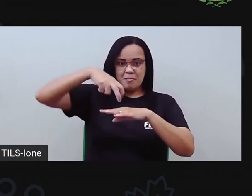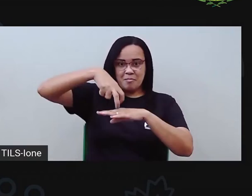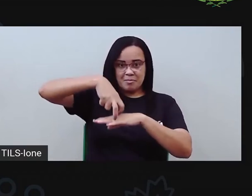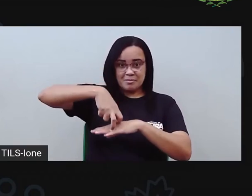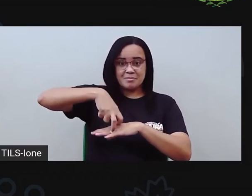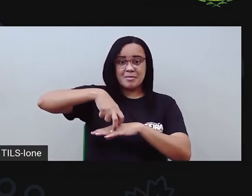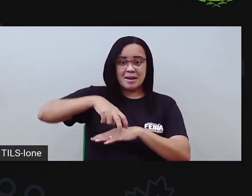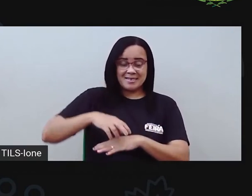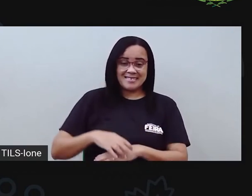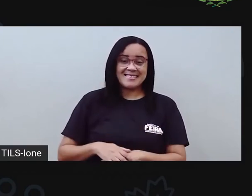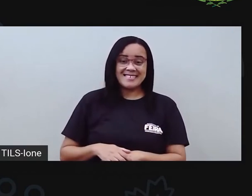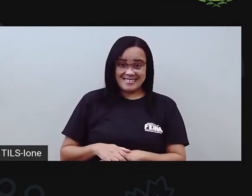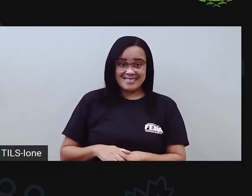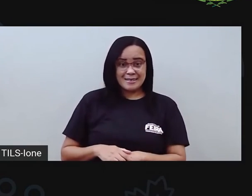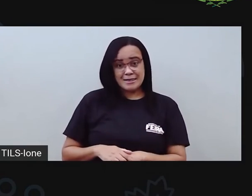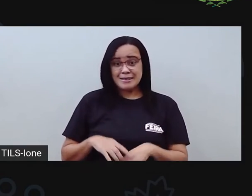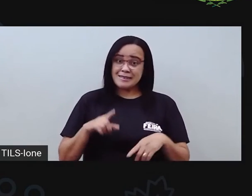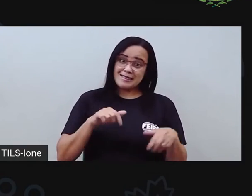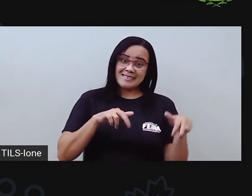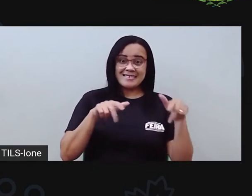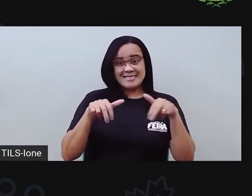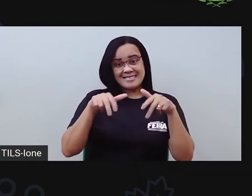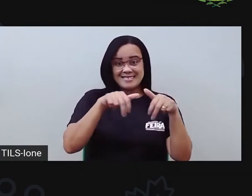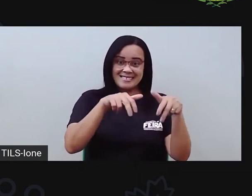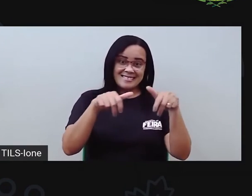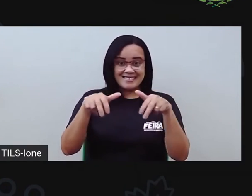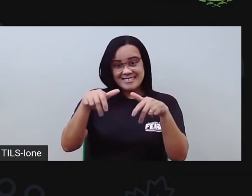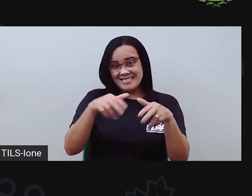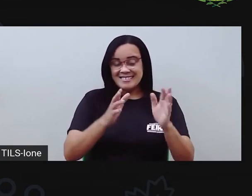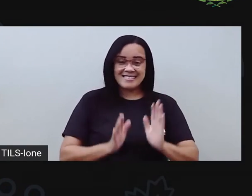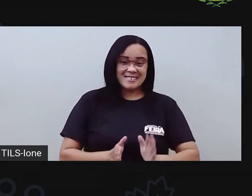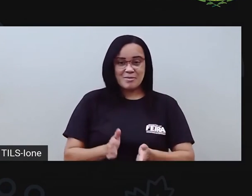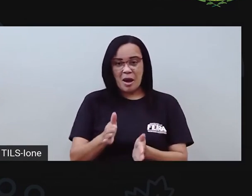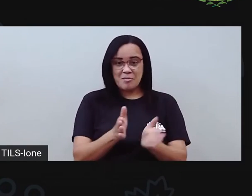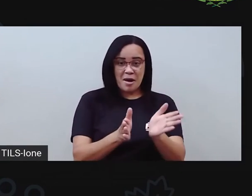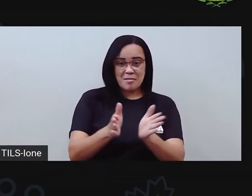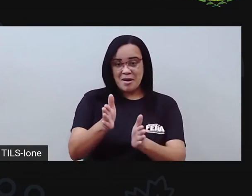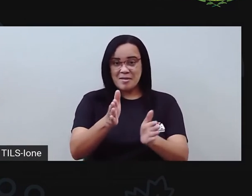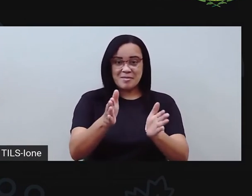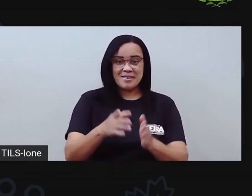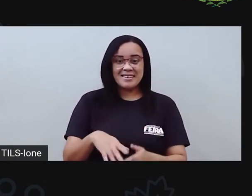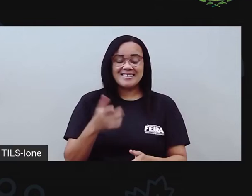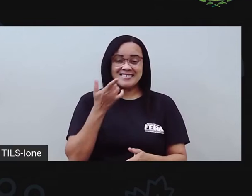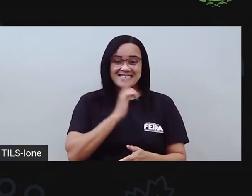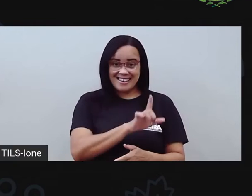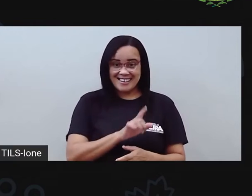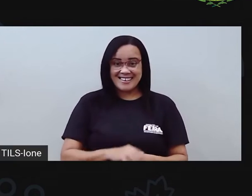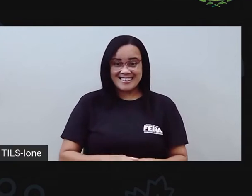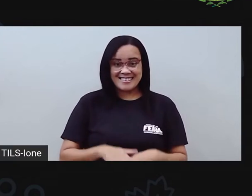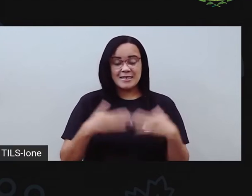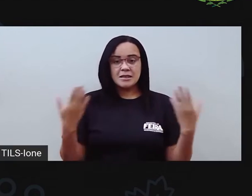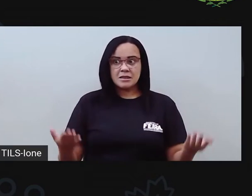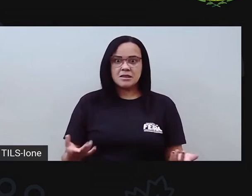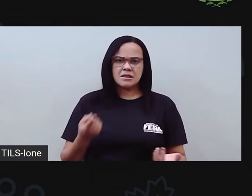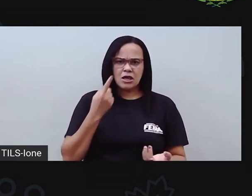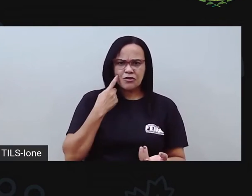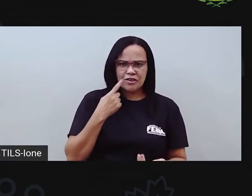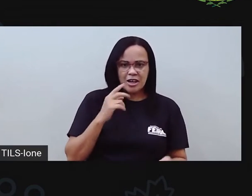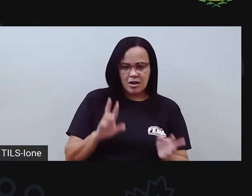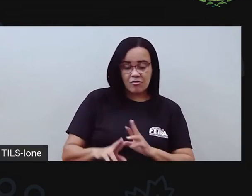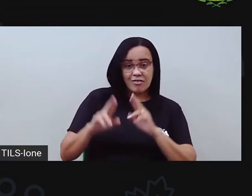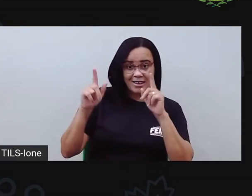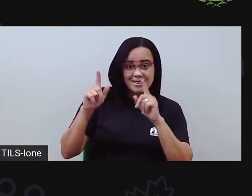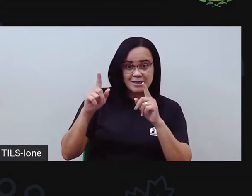salto. E aí cada um, ó, dá um tchauzinho, cada um segue o seu destino, né? Então vejam a diferença. Os primeiros